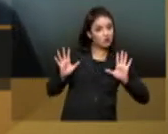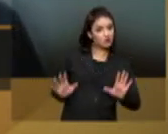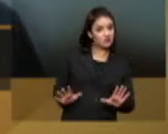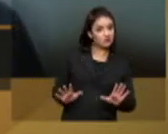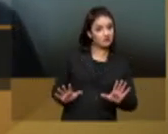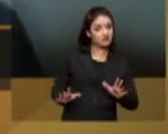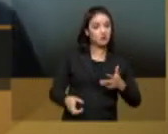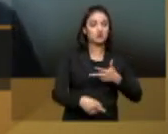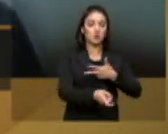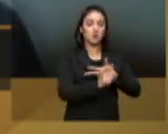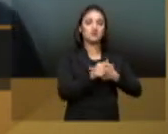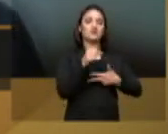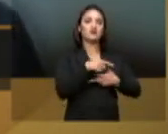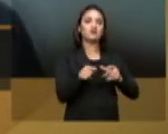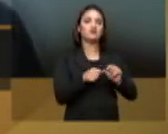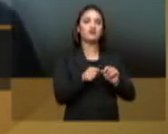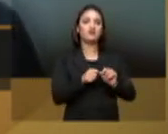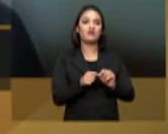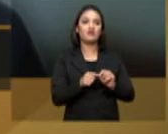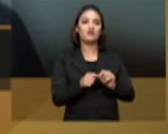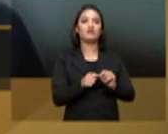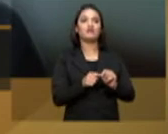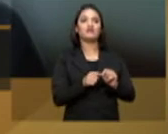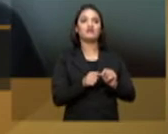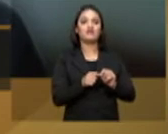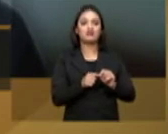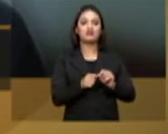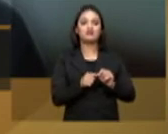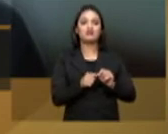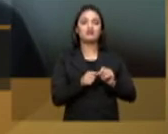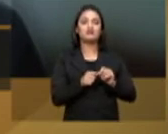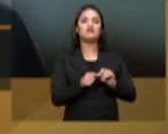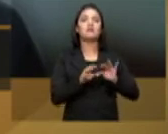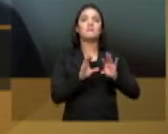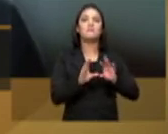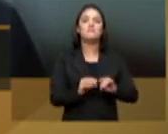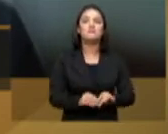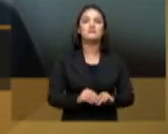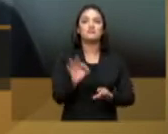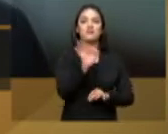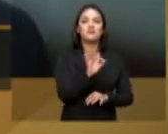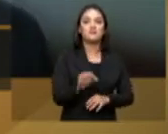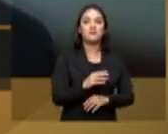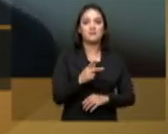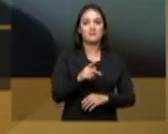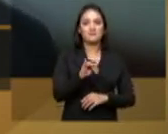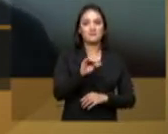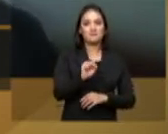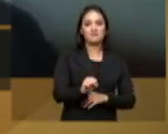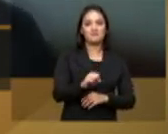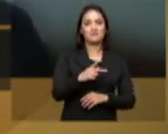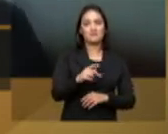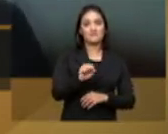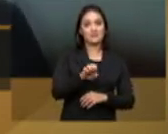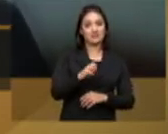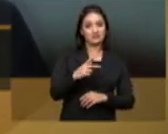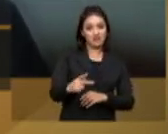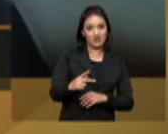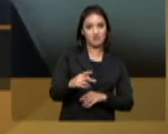mexer em alíquotas da contribuição ao PIS/PASEP e da COFINS, nos termos já referidos.